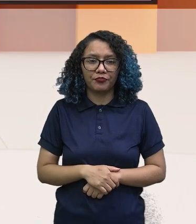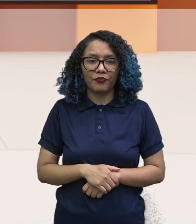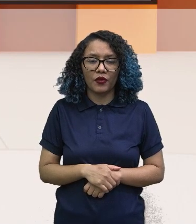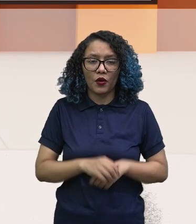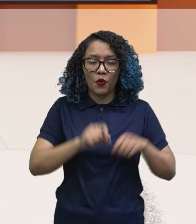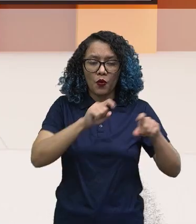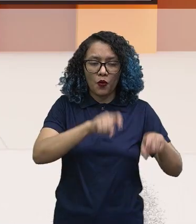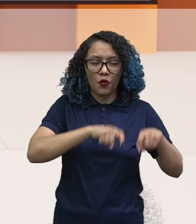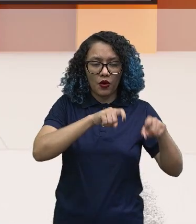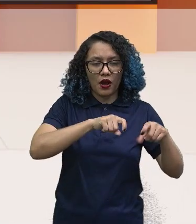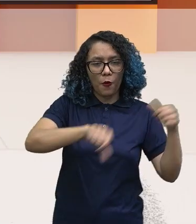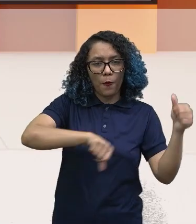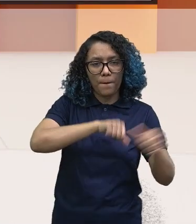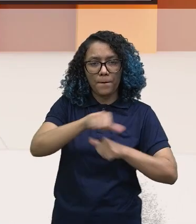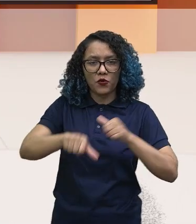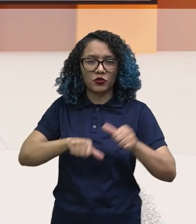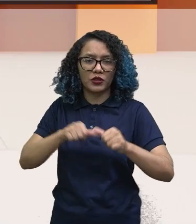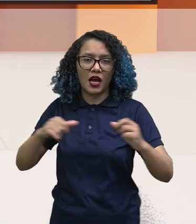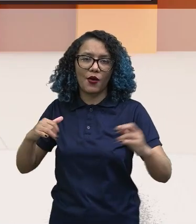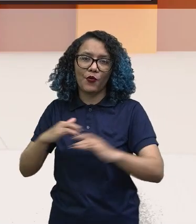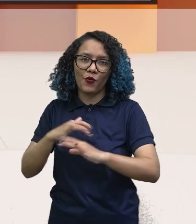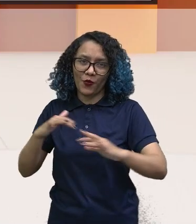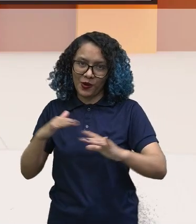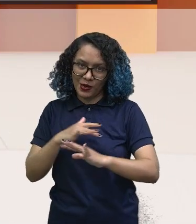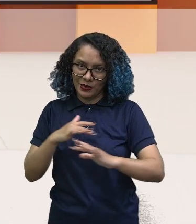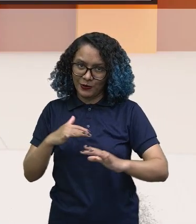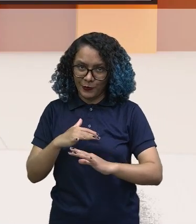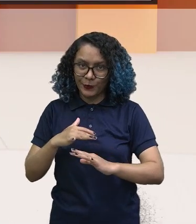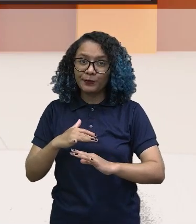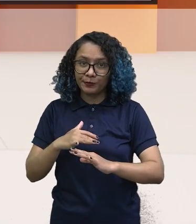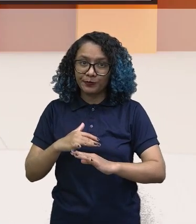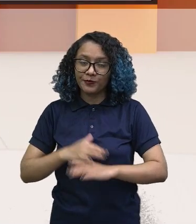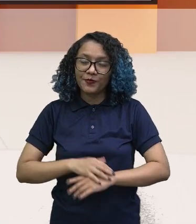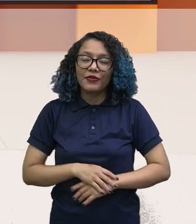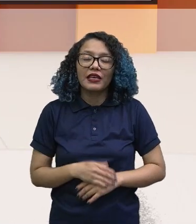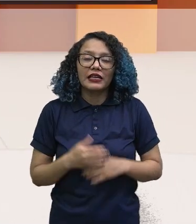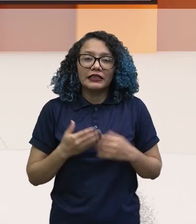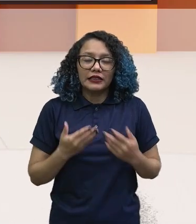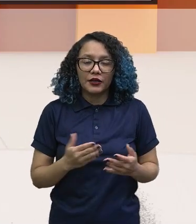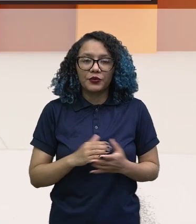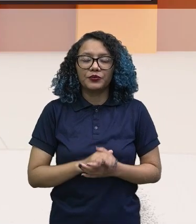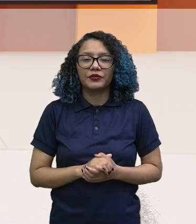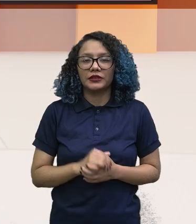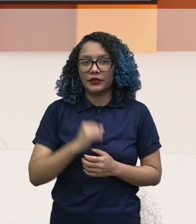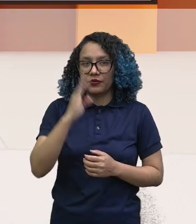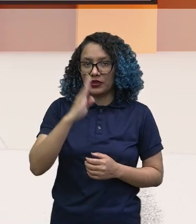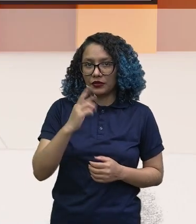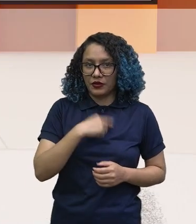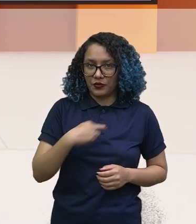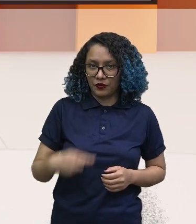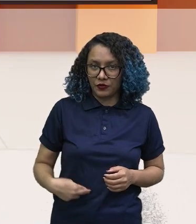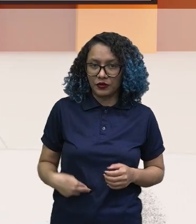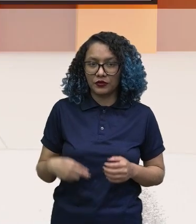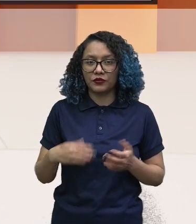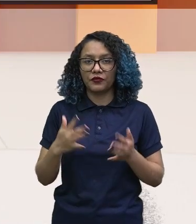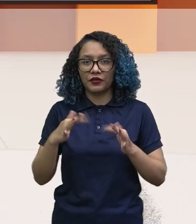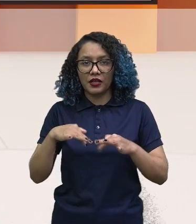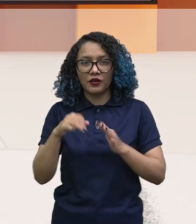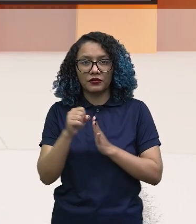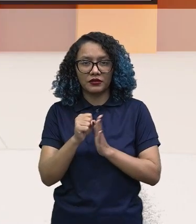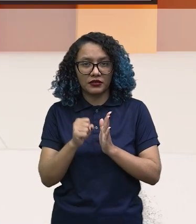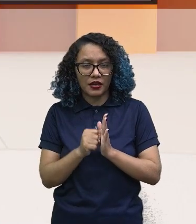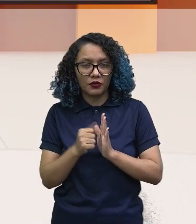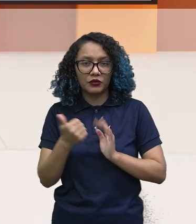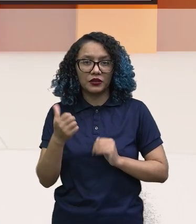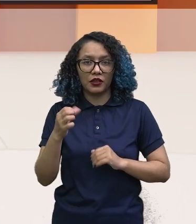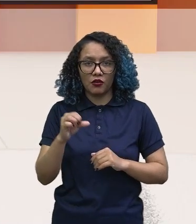rural para o mundo urbano. Então, o Brasil republicano, o Brasil de final do século XIX,